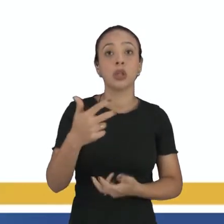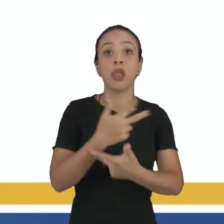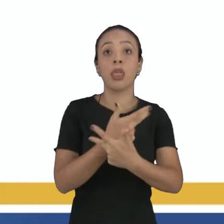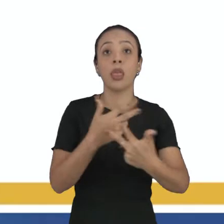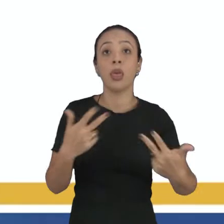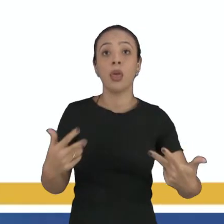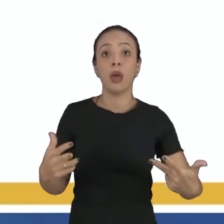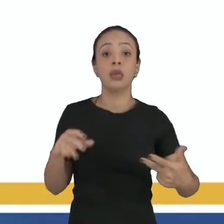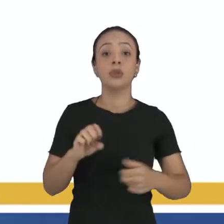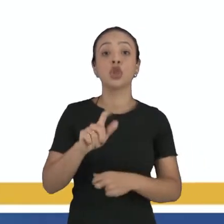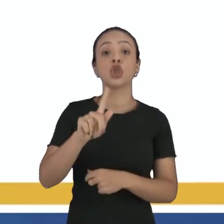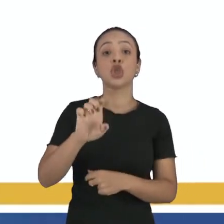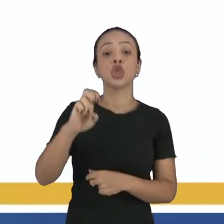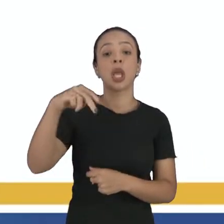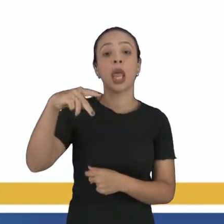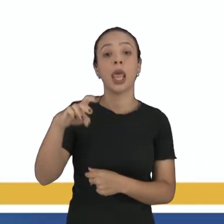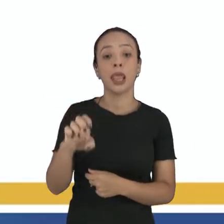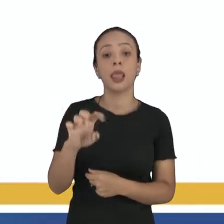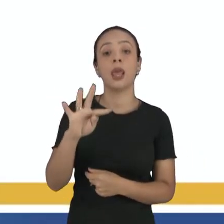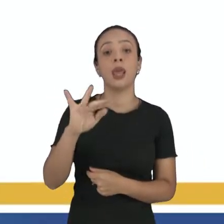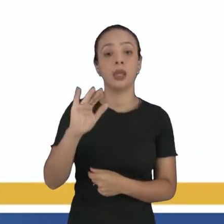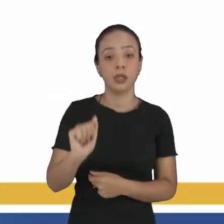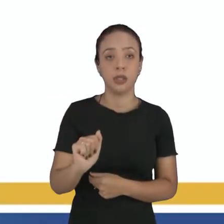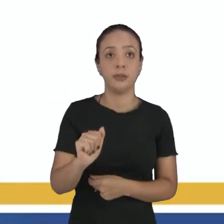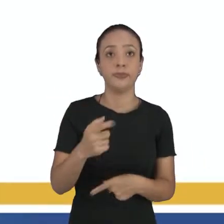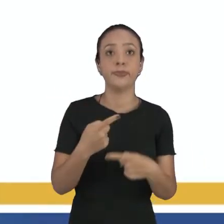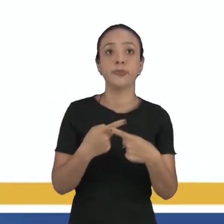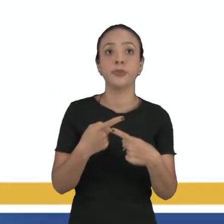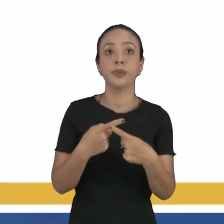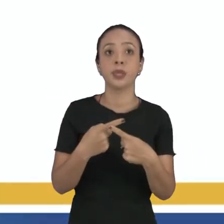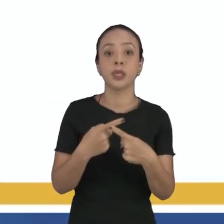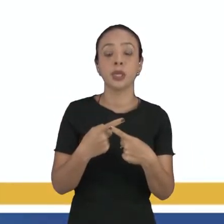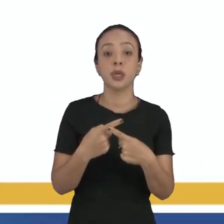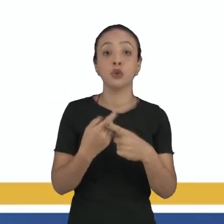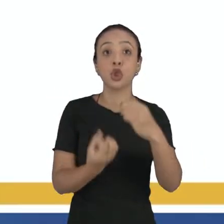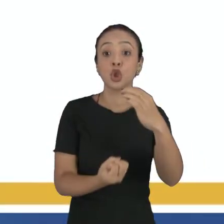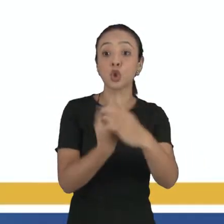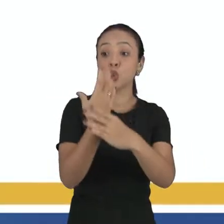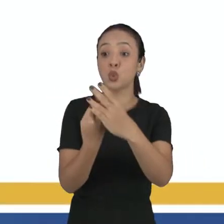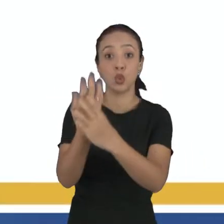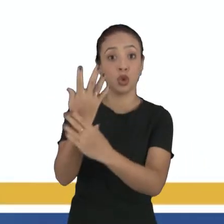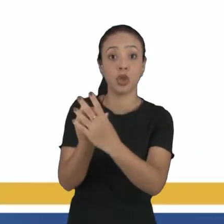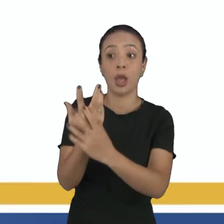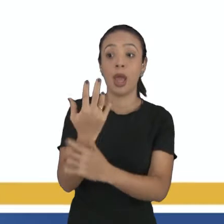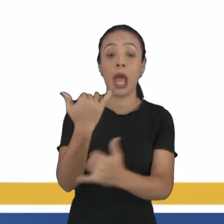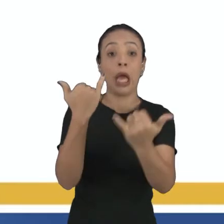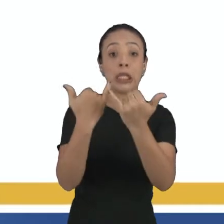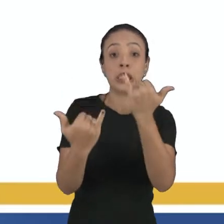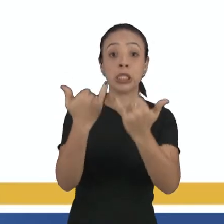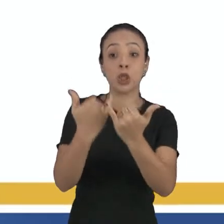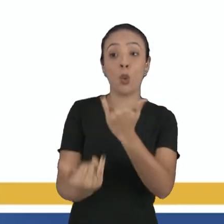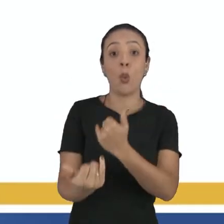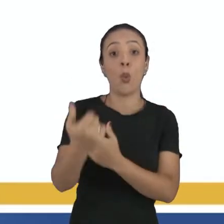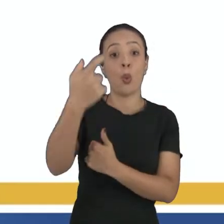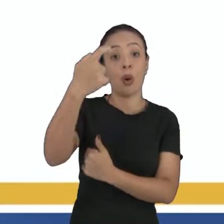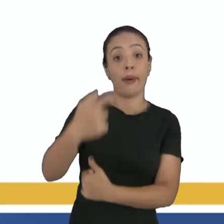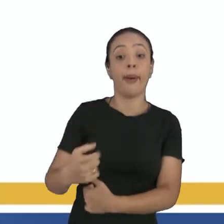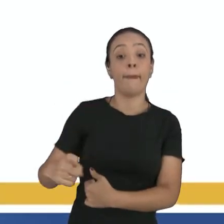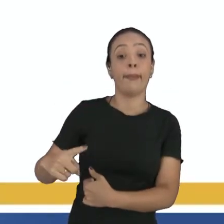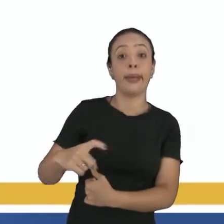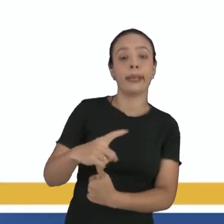genética. Comentei com vocês. Na reprodução assexuada, os descendentes são geneticamente iguais ao progenitor, né?